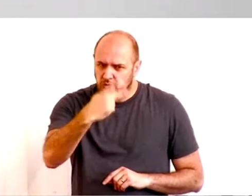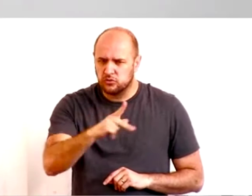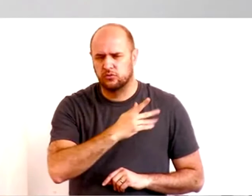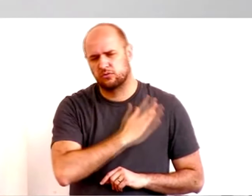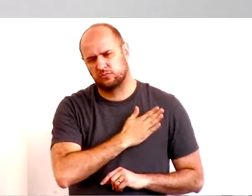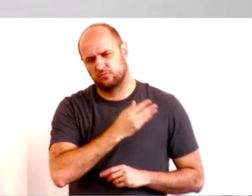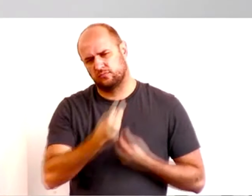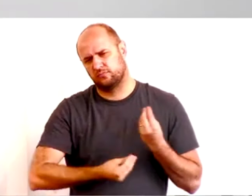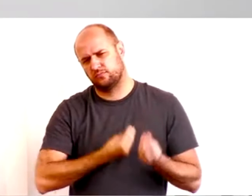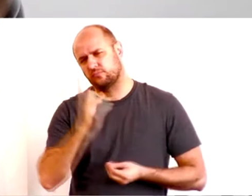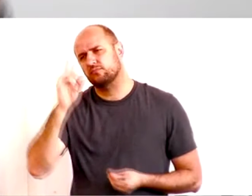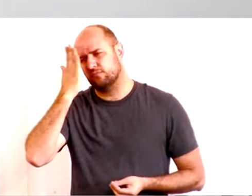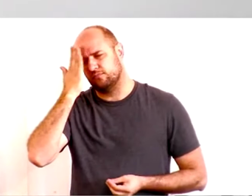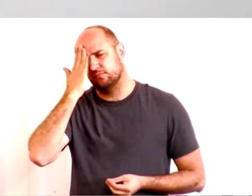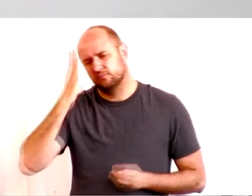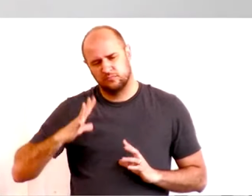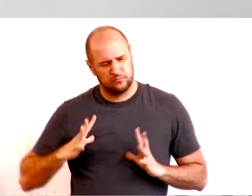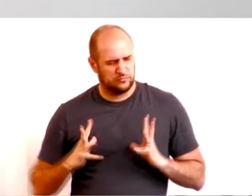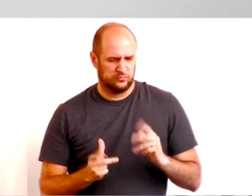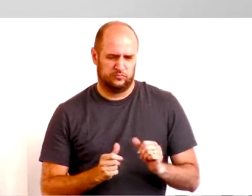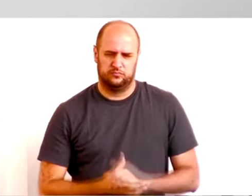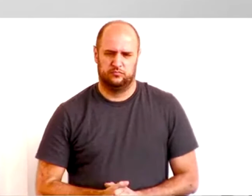coração, em toda a amplitude.